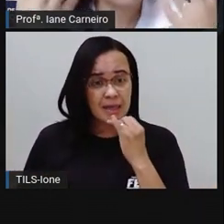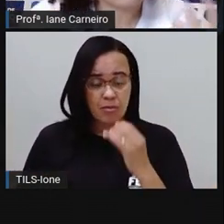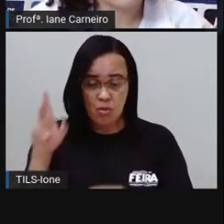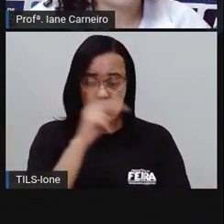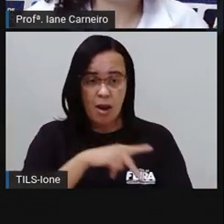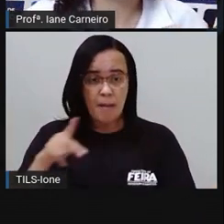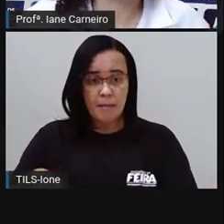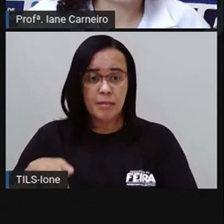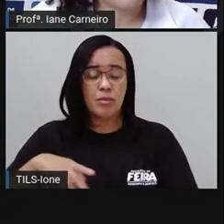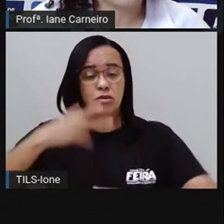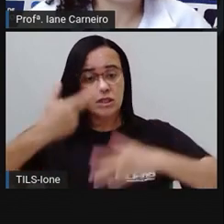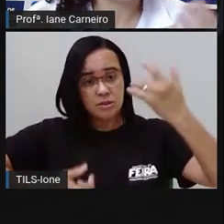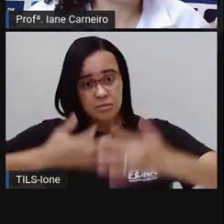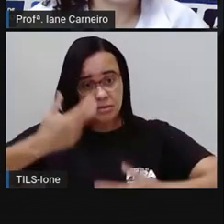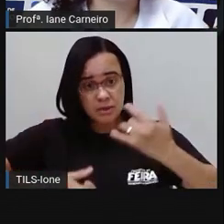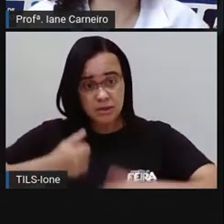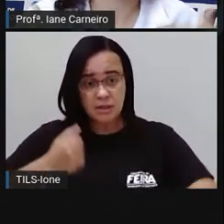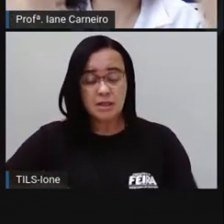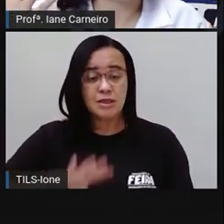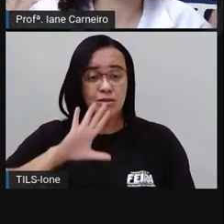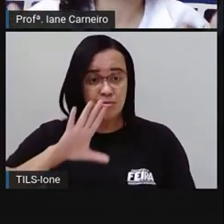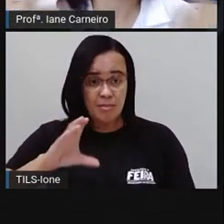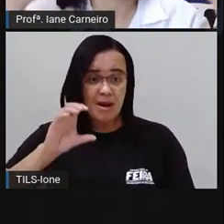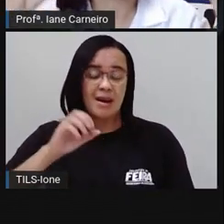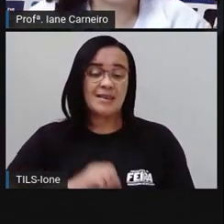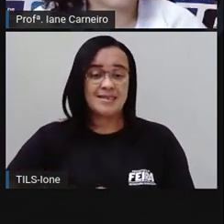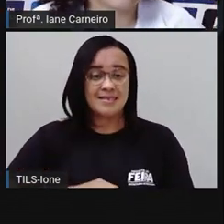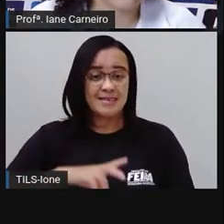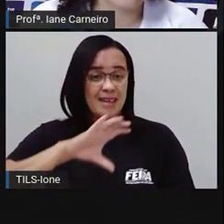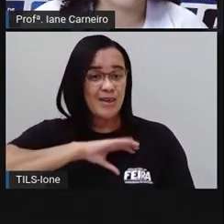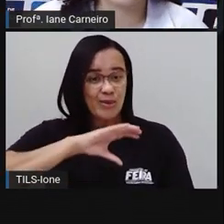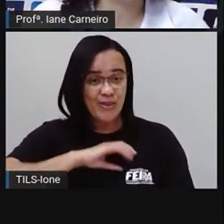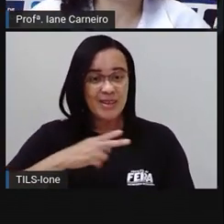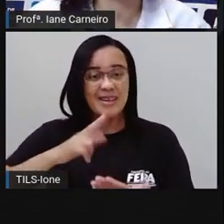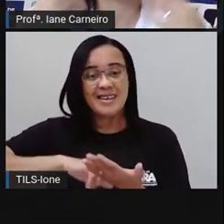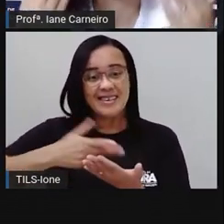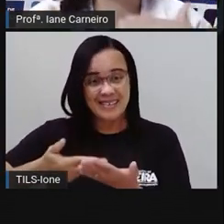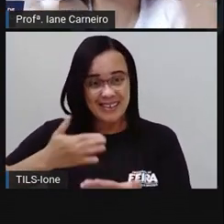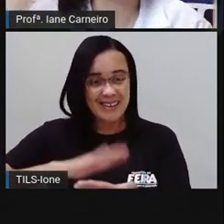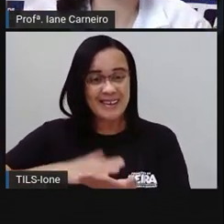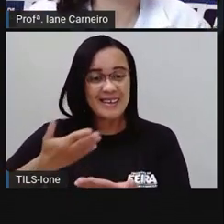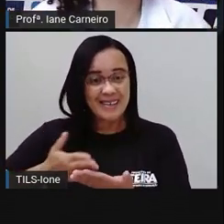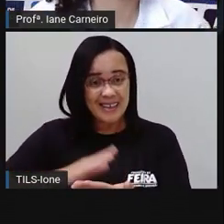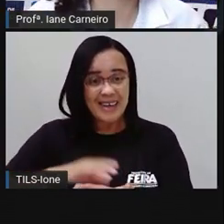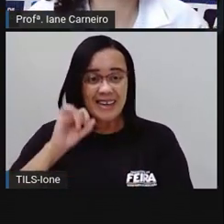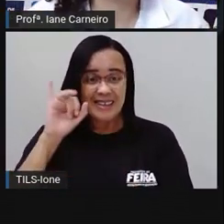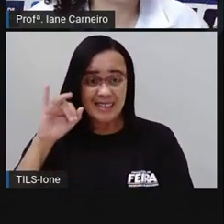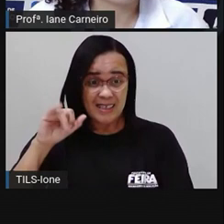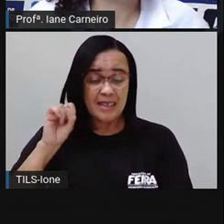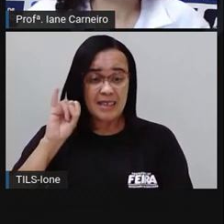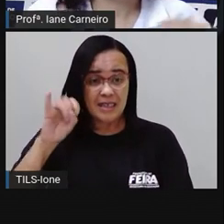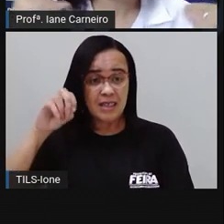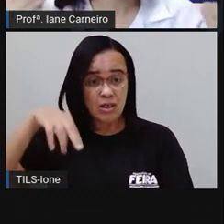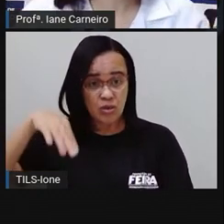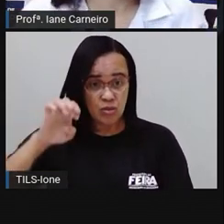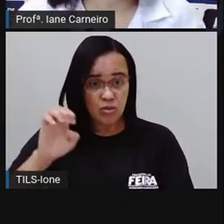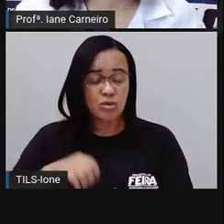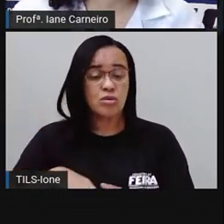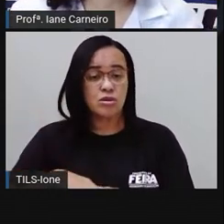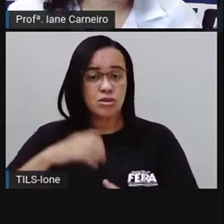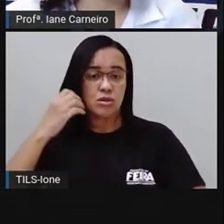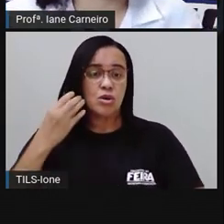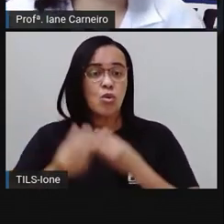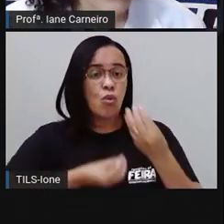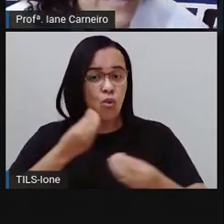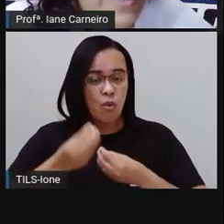Pró está aqui traduzindo em livros, porque tem crianças que pertencem à cultura surda, né? E elas têm outra forma de se comunicar. E isso é